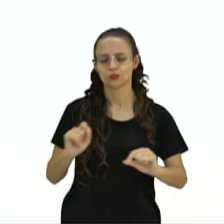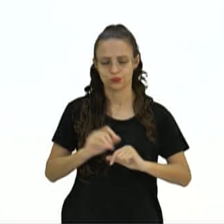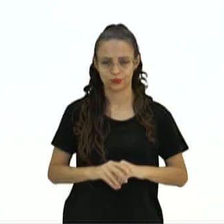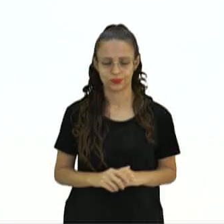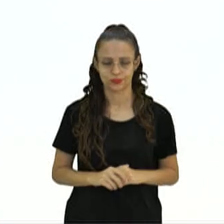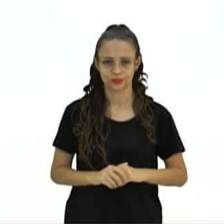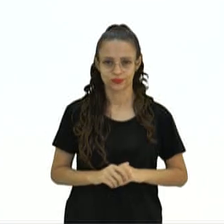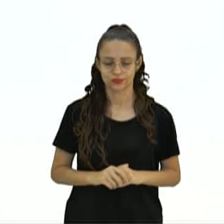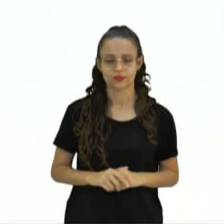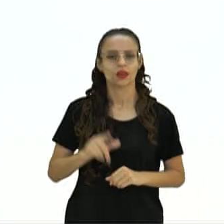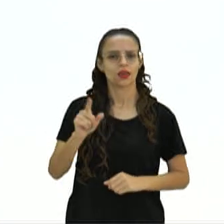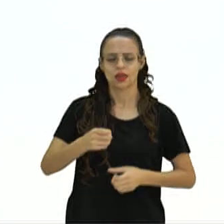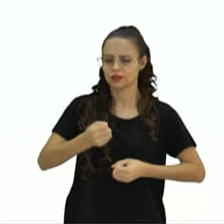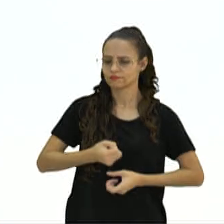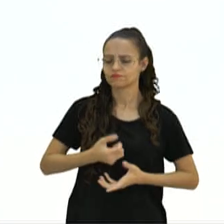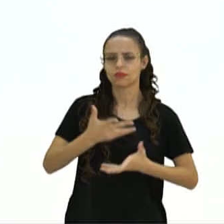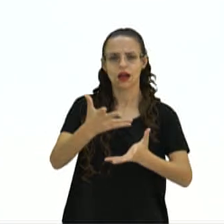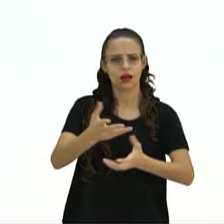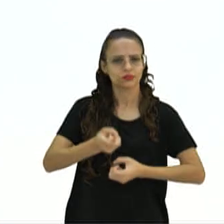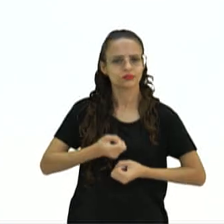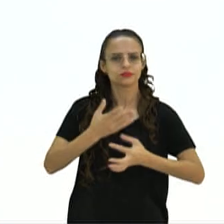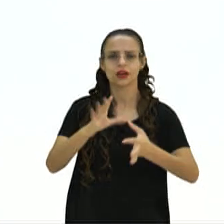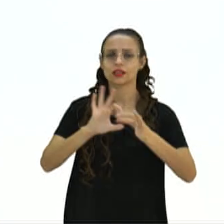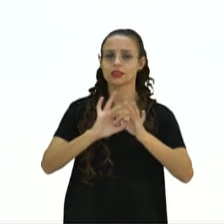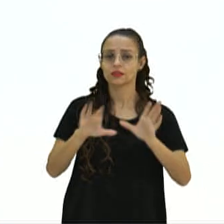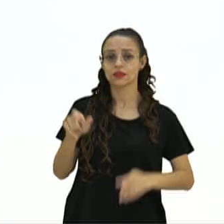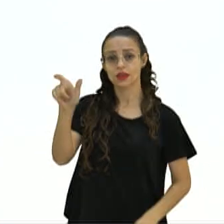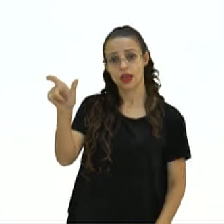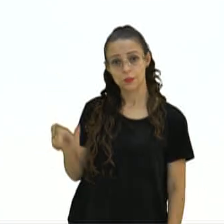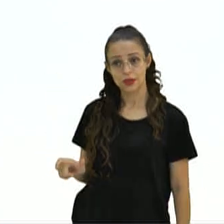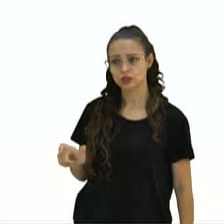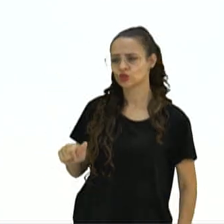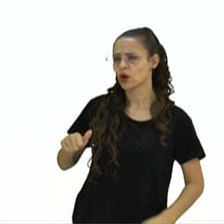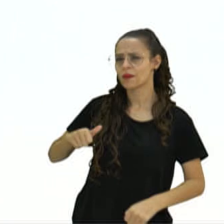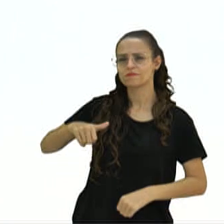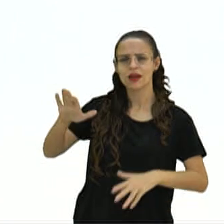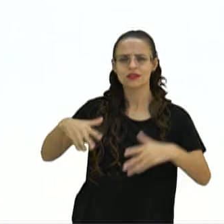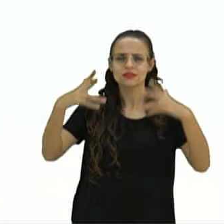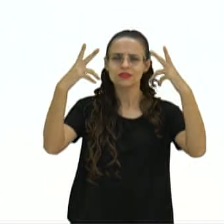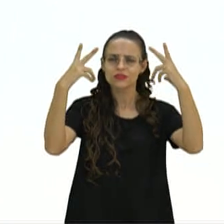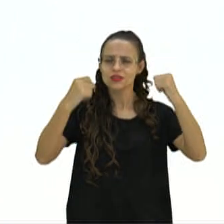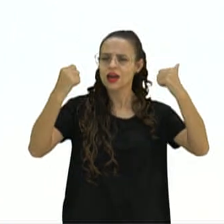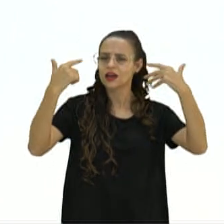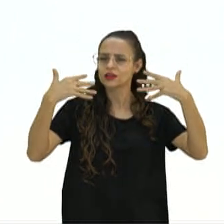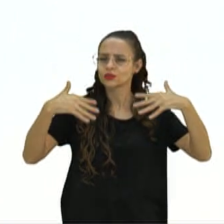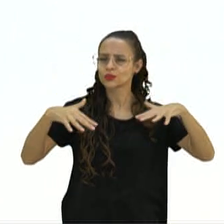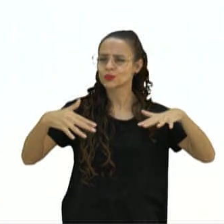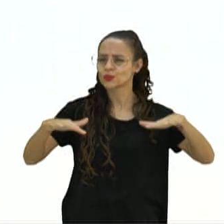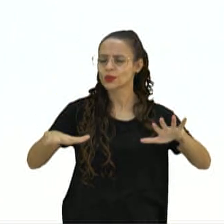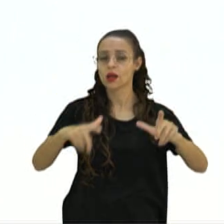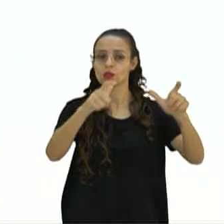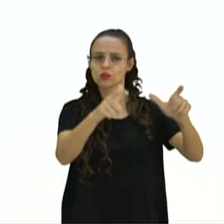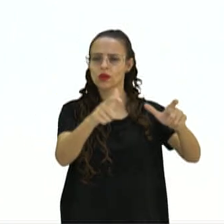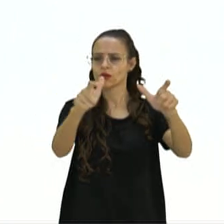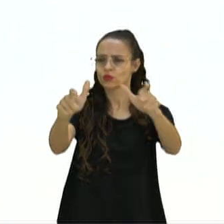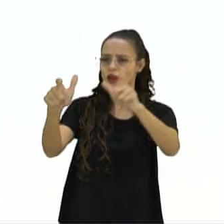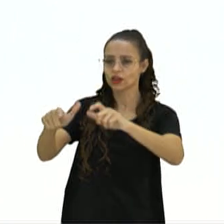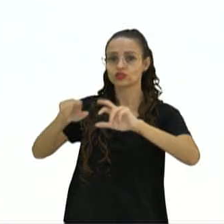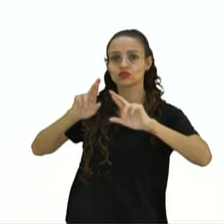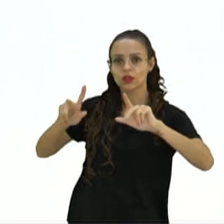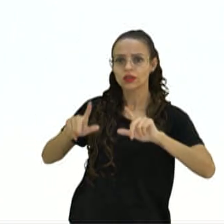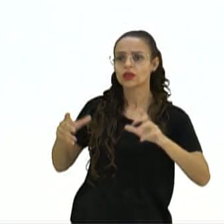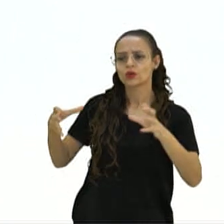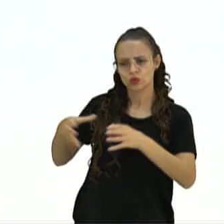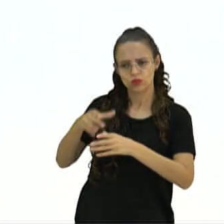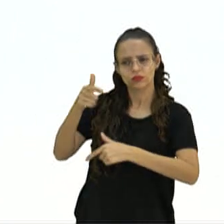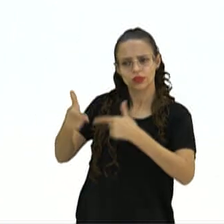é espontâneo, né? Então, o participante vai agir com mais naturalidade em espaços diferenciados com o próprio grupo de trabalho